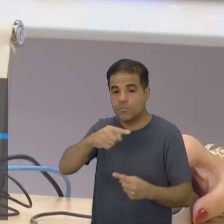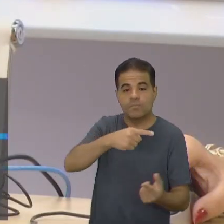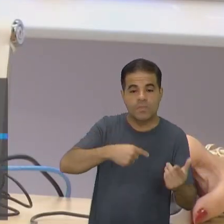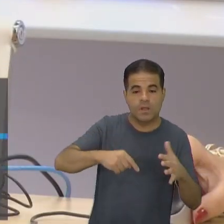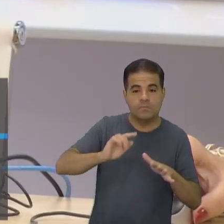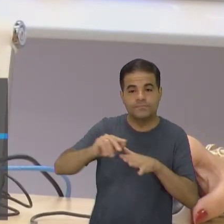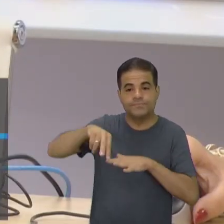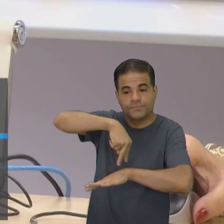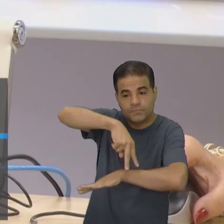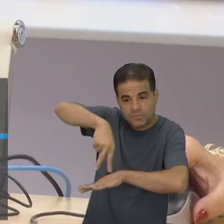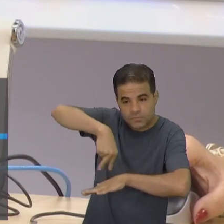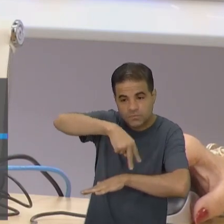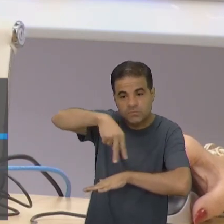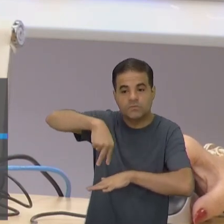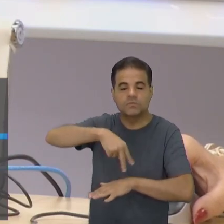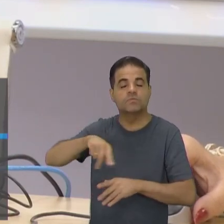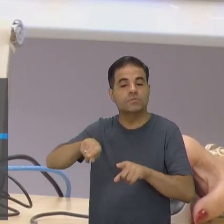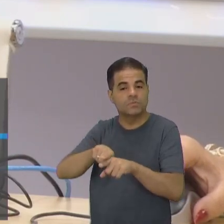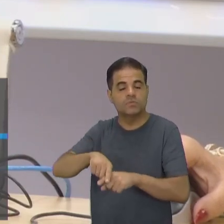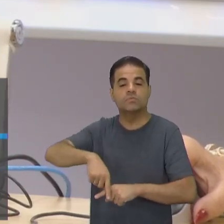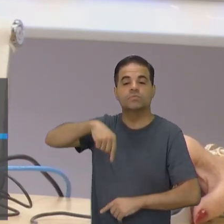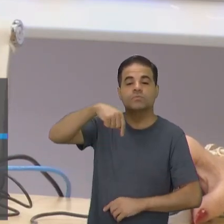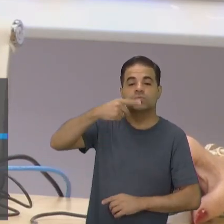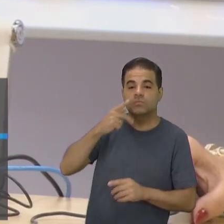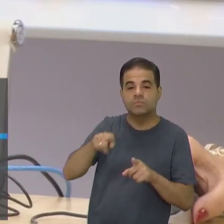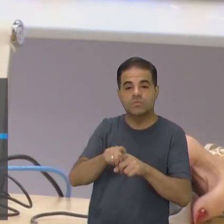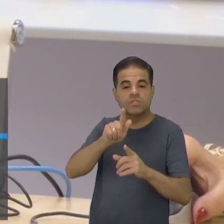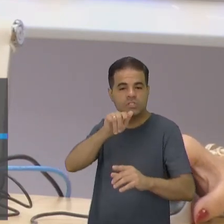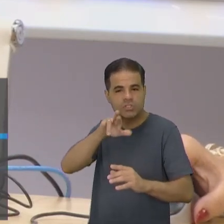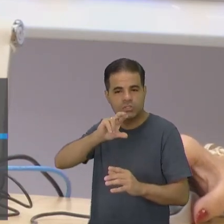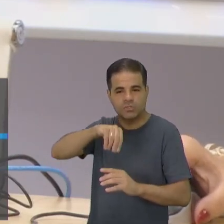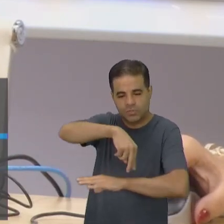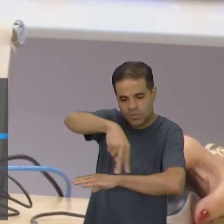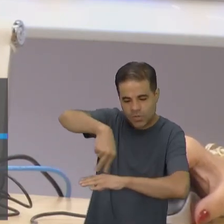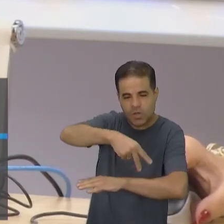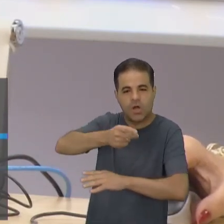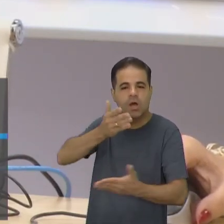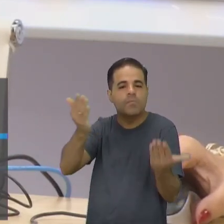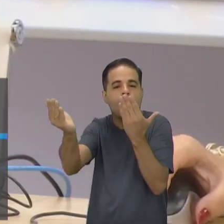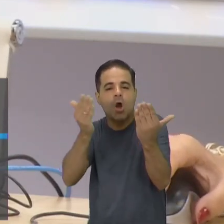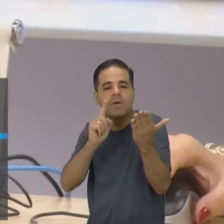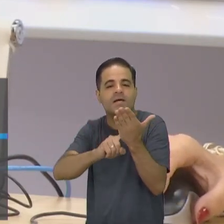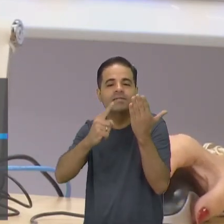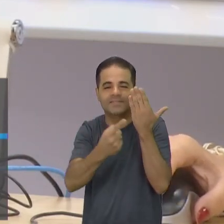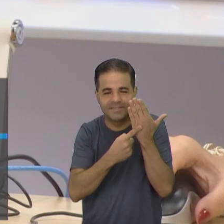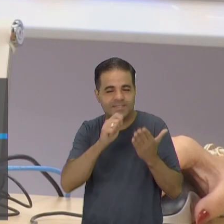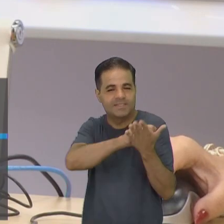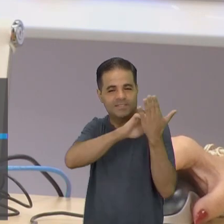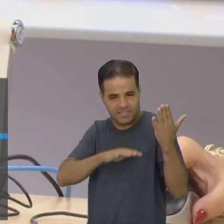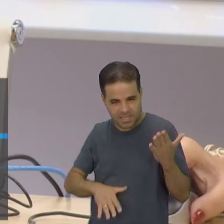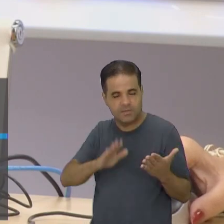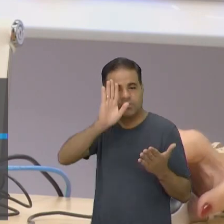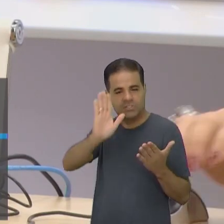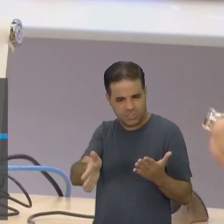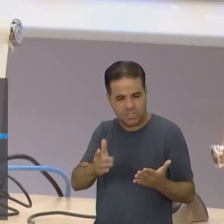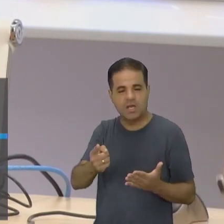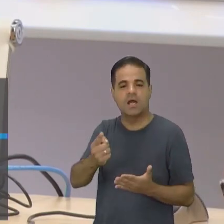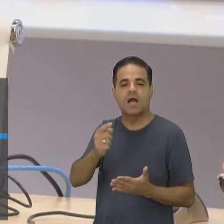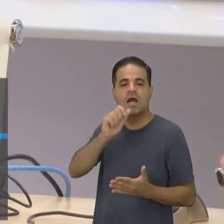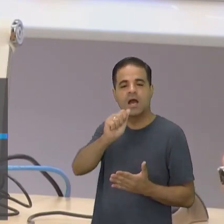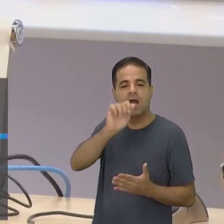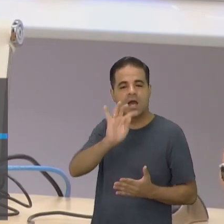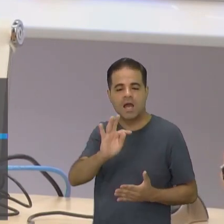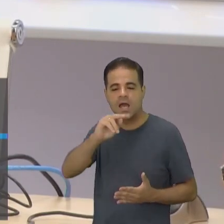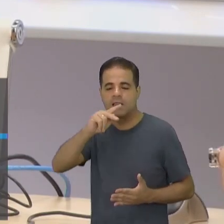da bailarina com o giro do giroscópio, a gente abordou essa atividade numa